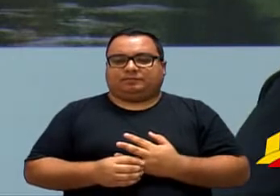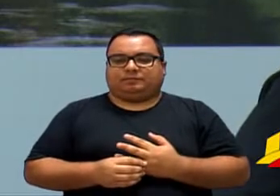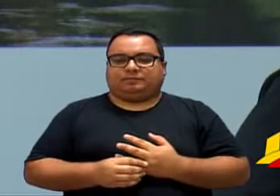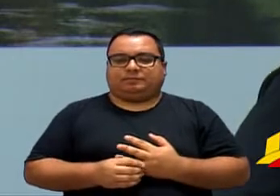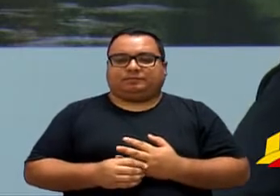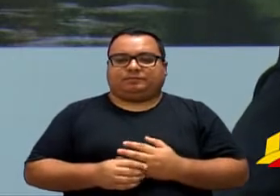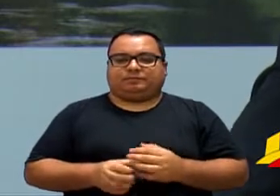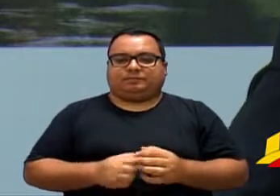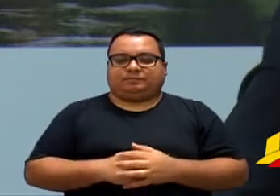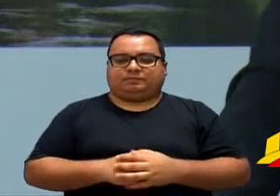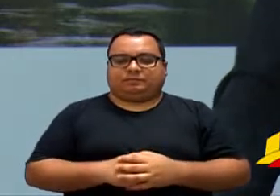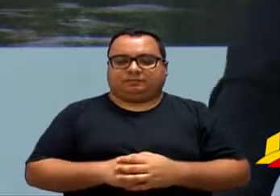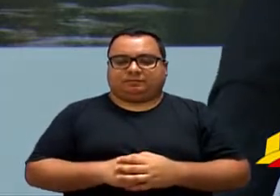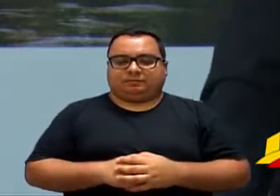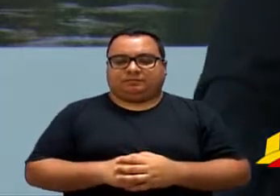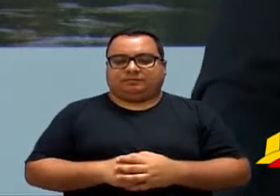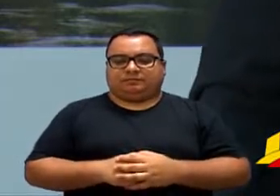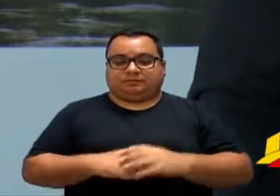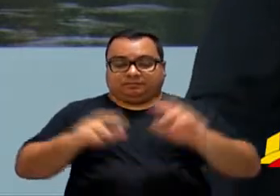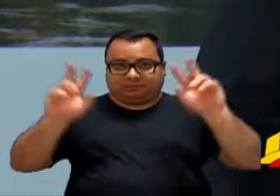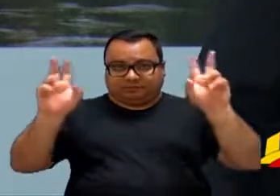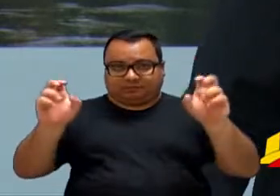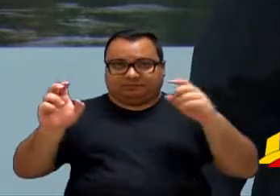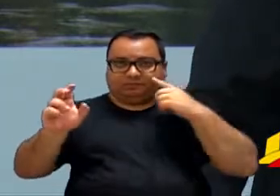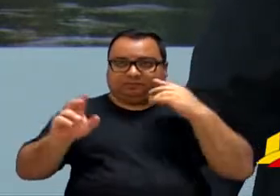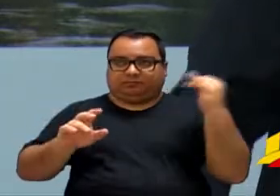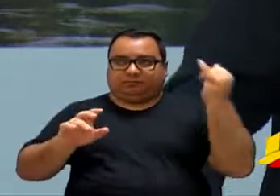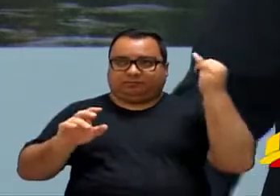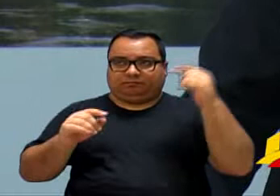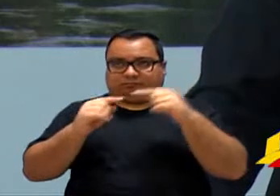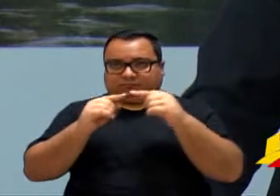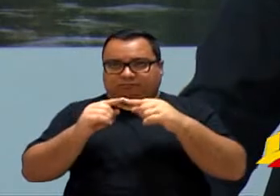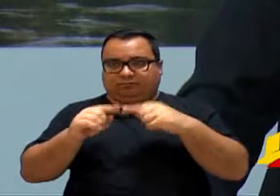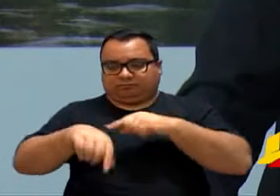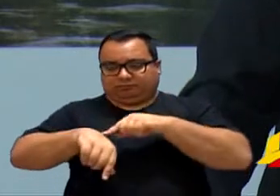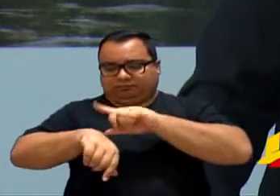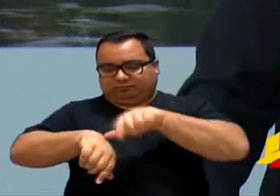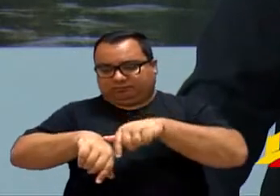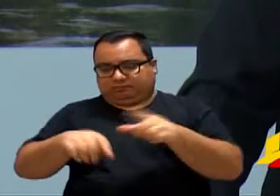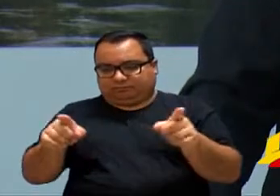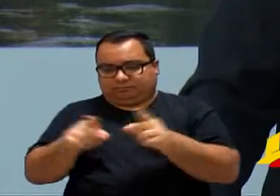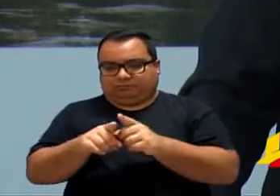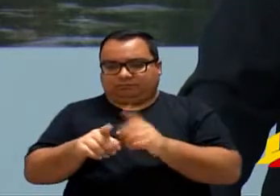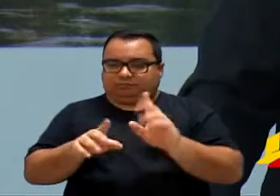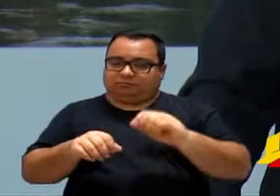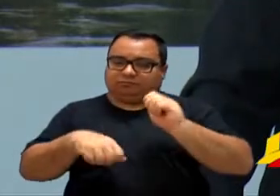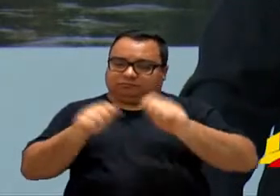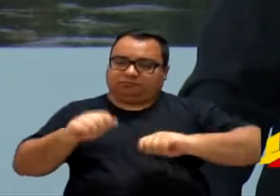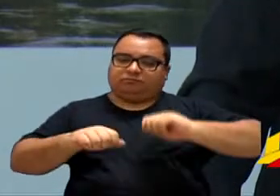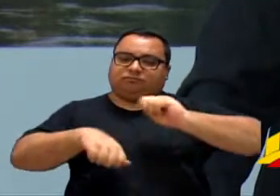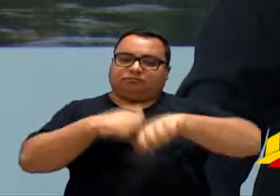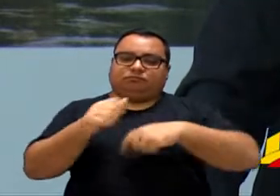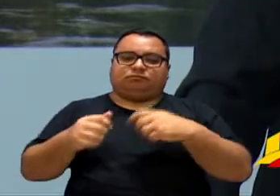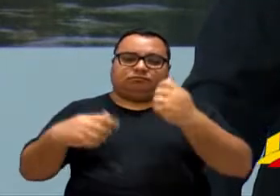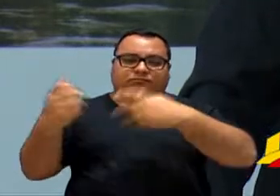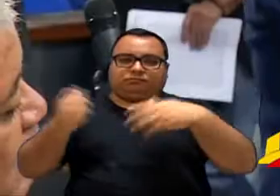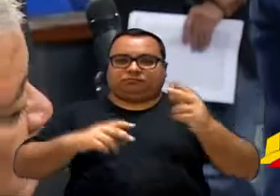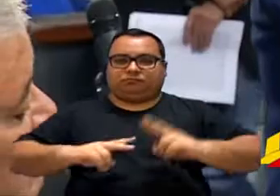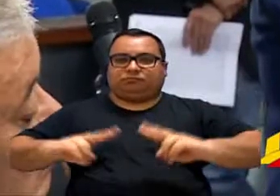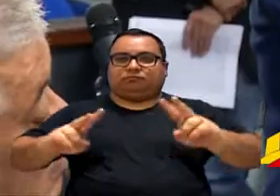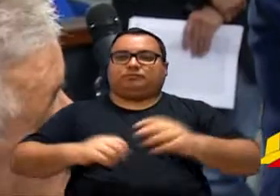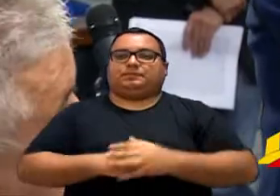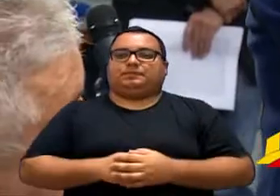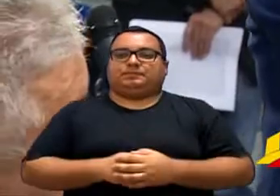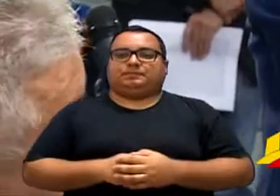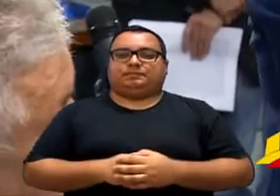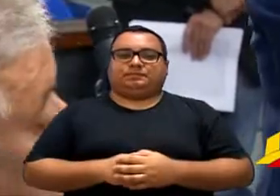é um assunto que interessa muito grave muito grave nós estamos tendo rodada Doutor vereadores de